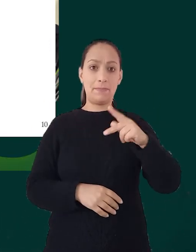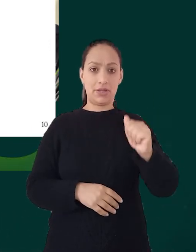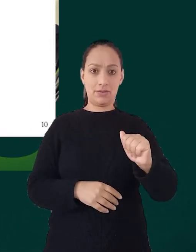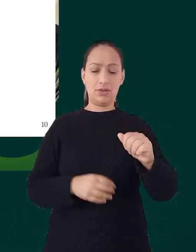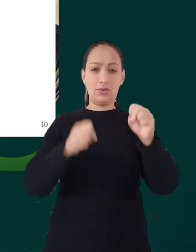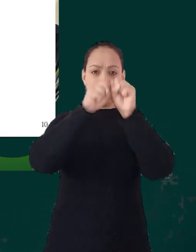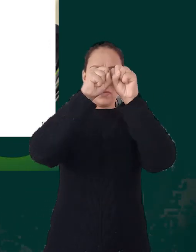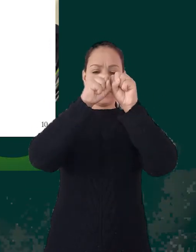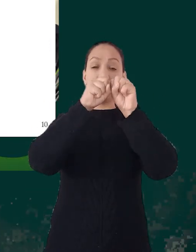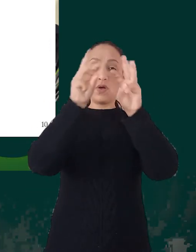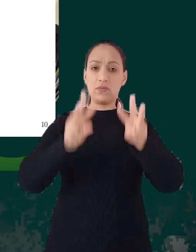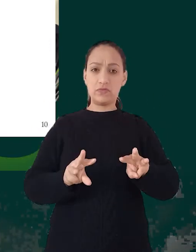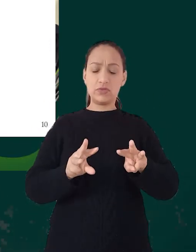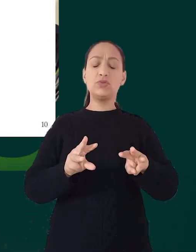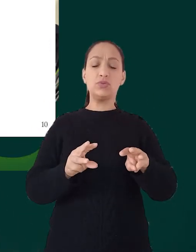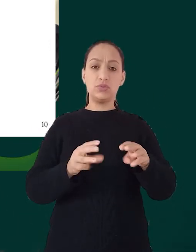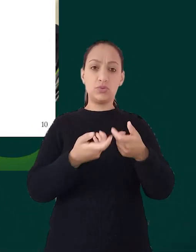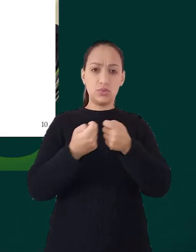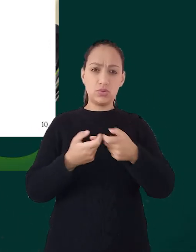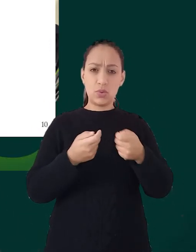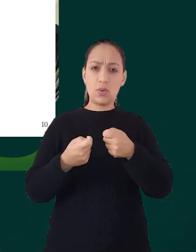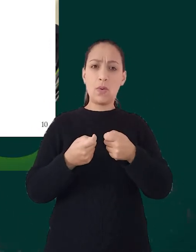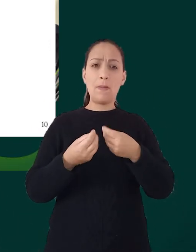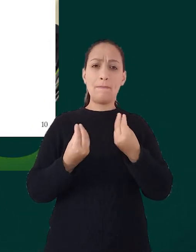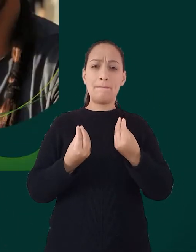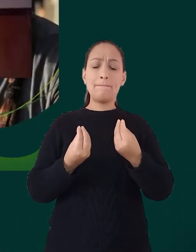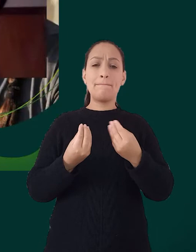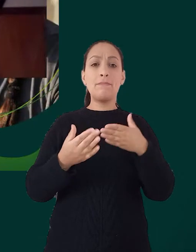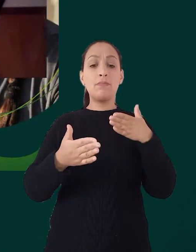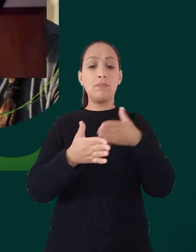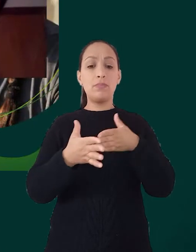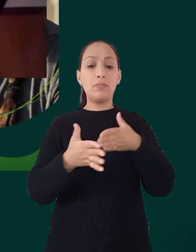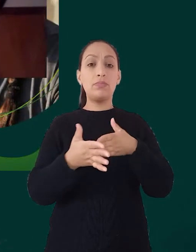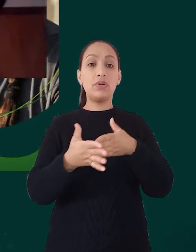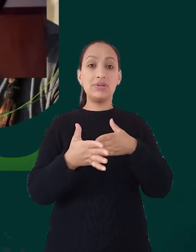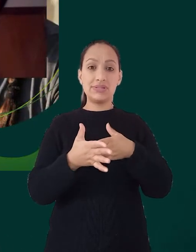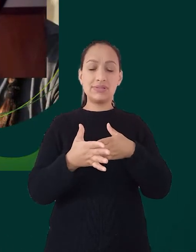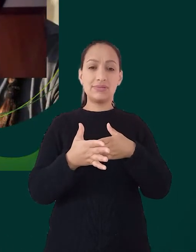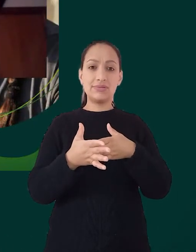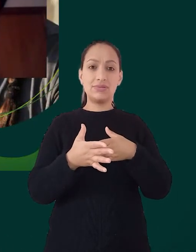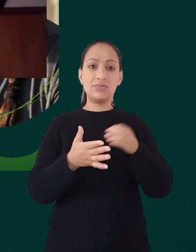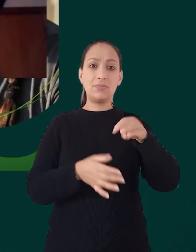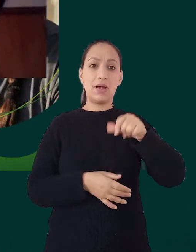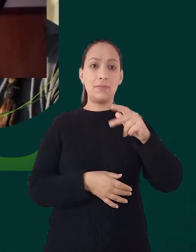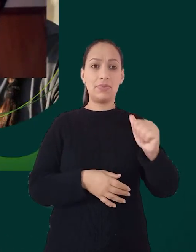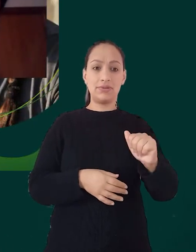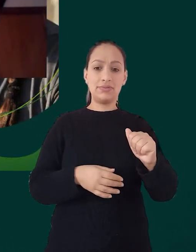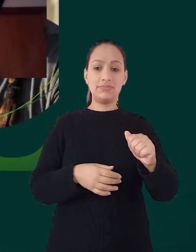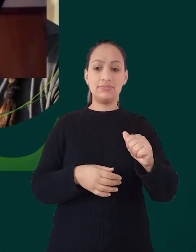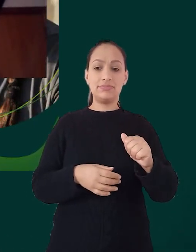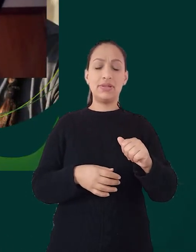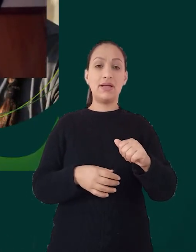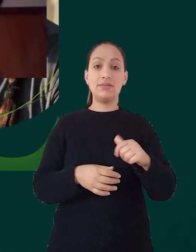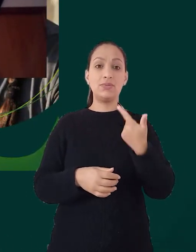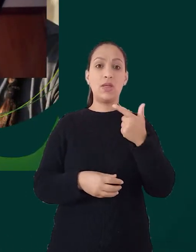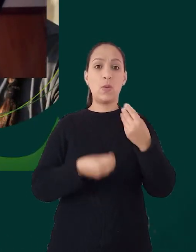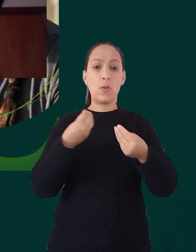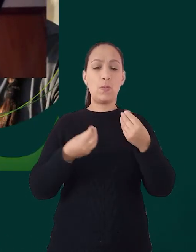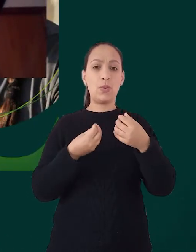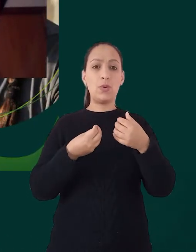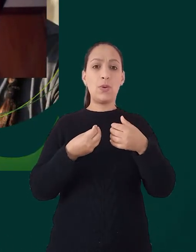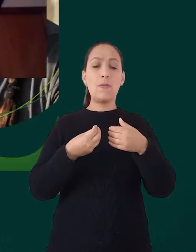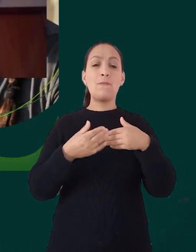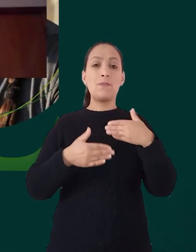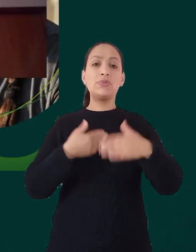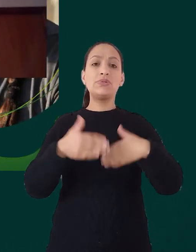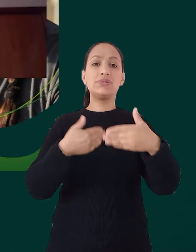jogo impõe algumas restrições para que tu não faça um mapa grande demais a ponto de não ser mais processado em